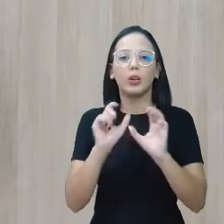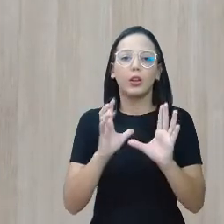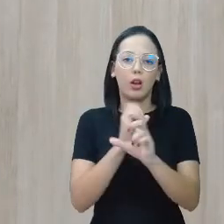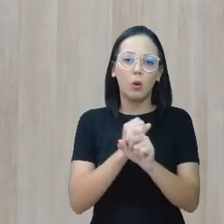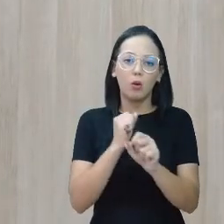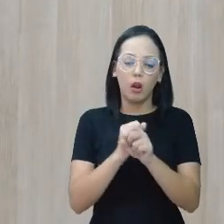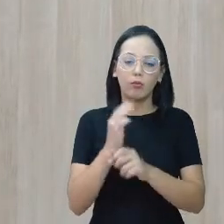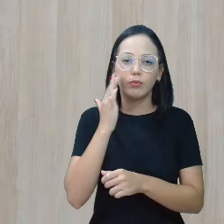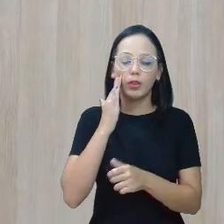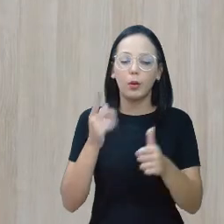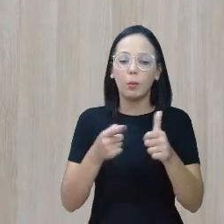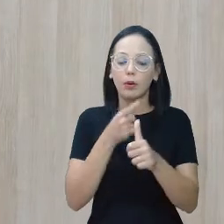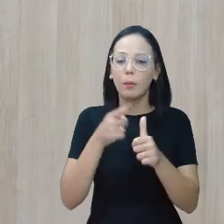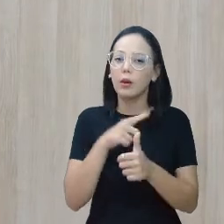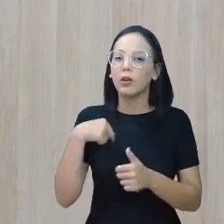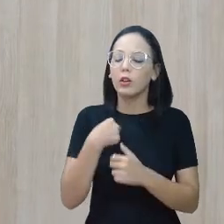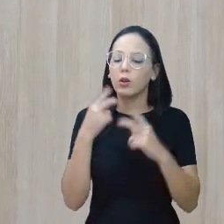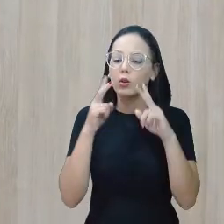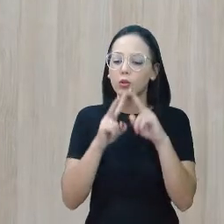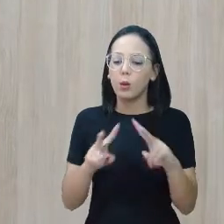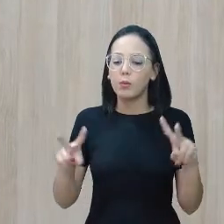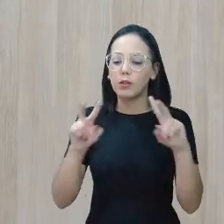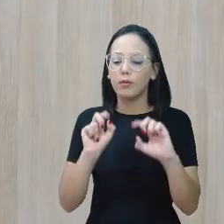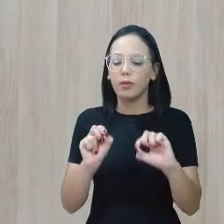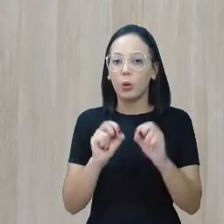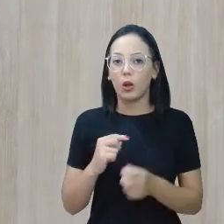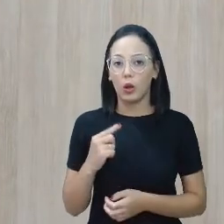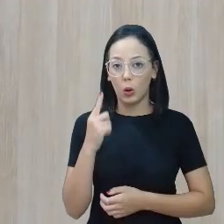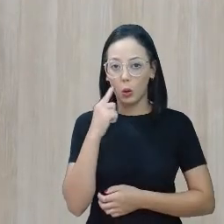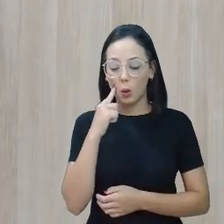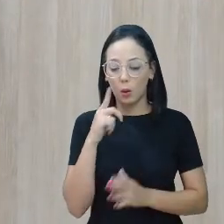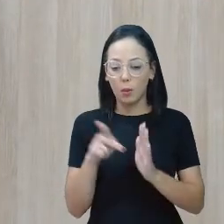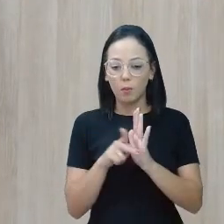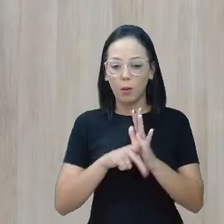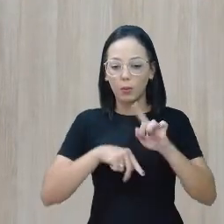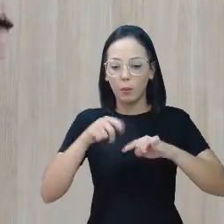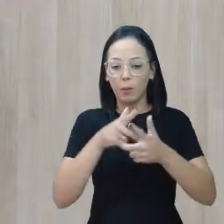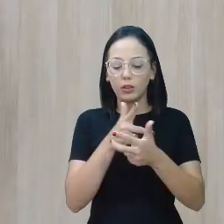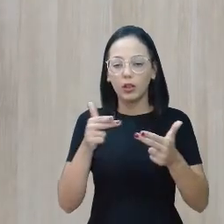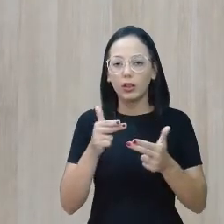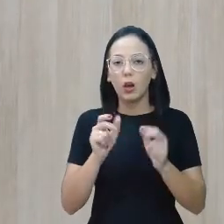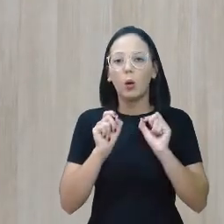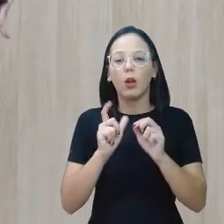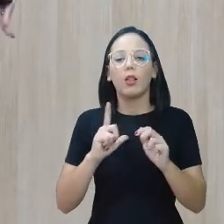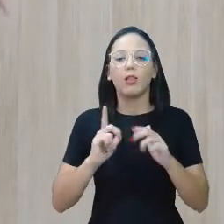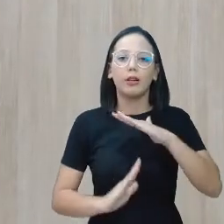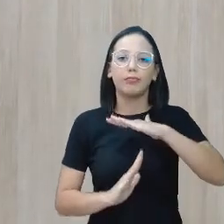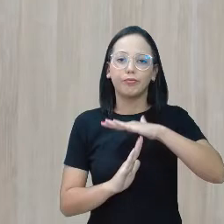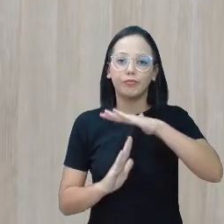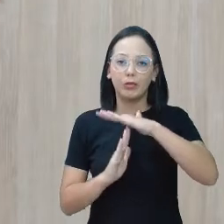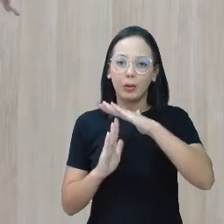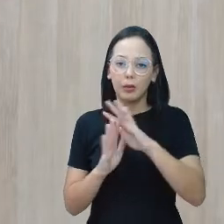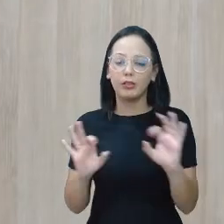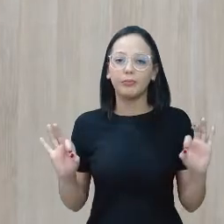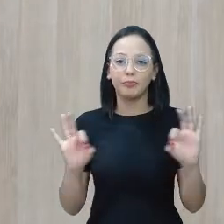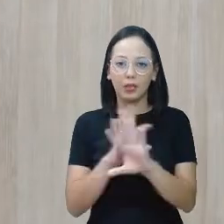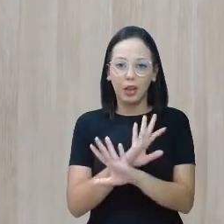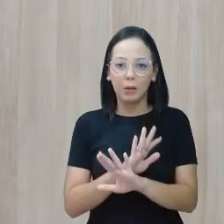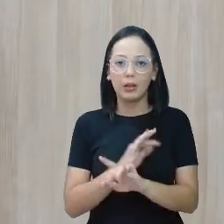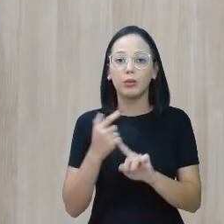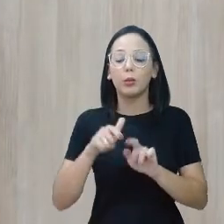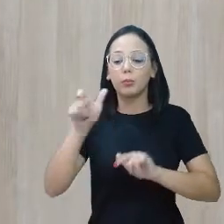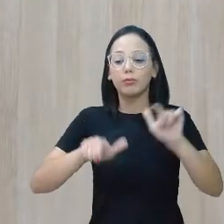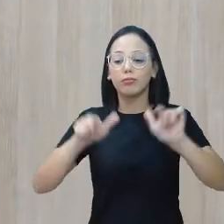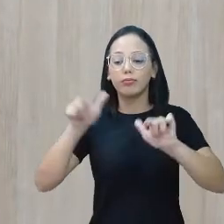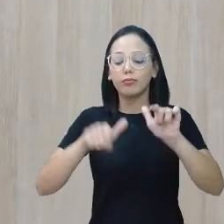certo? Primeira coisa que a gente vai observar é que o nosso recurso do problema, ele é limitado, né? Ele acaba, são as